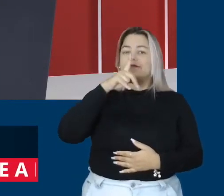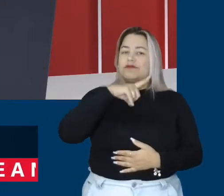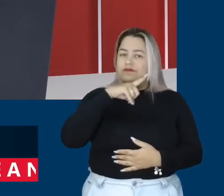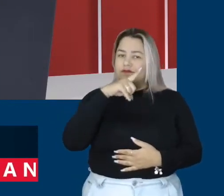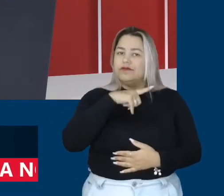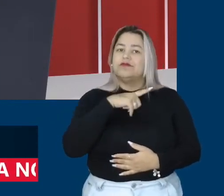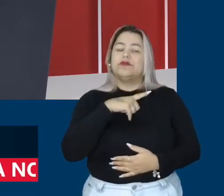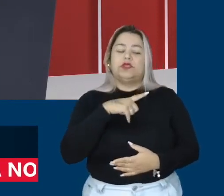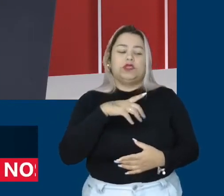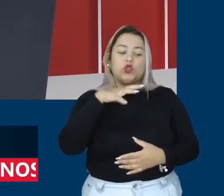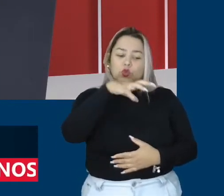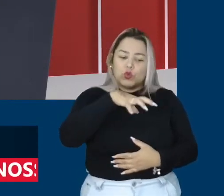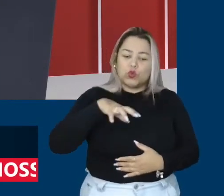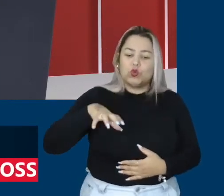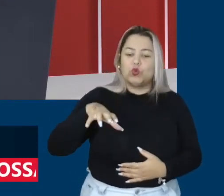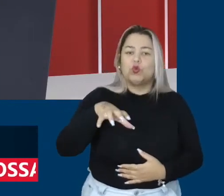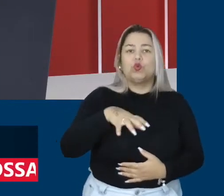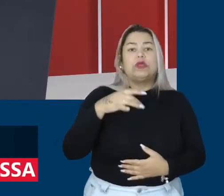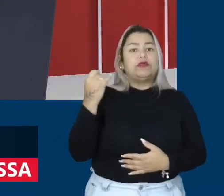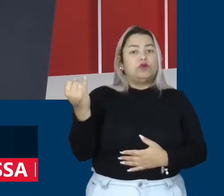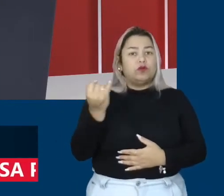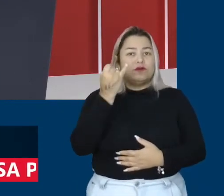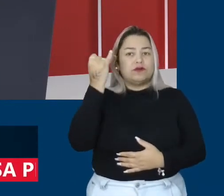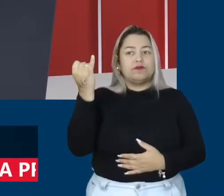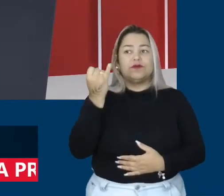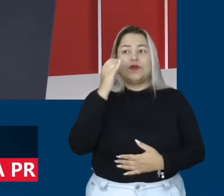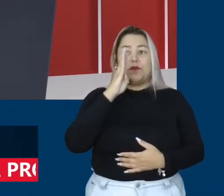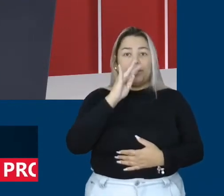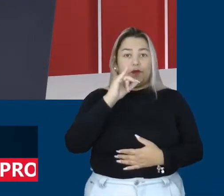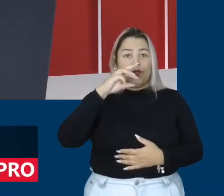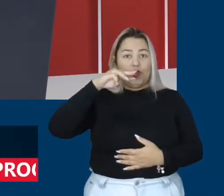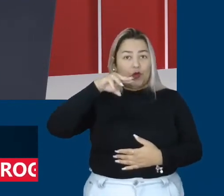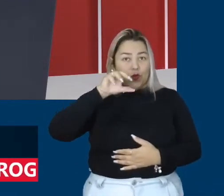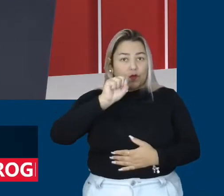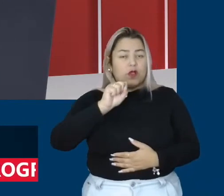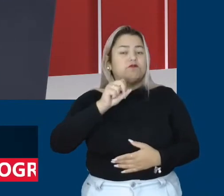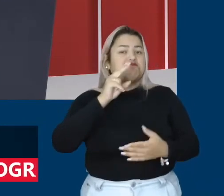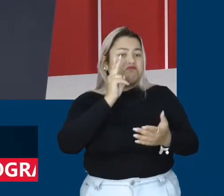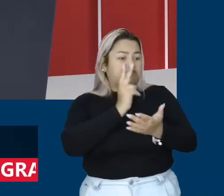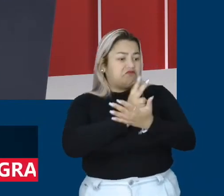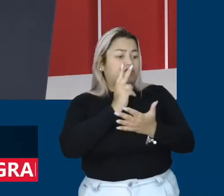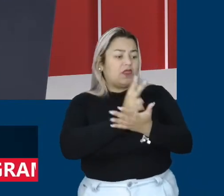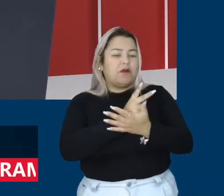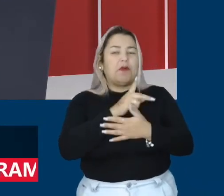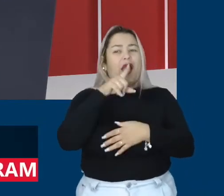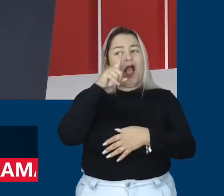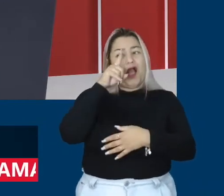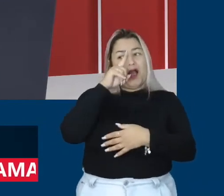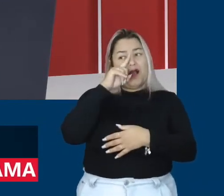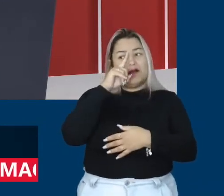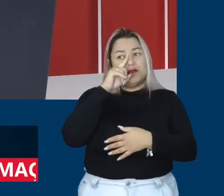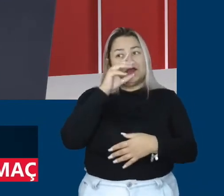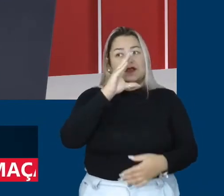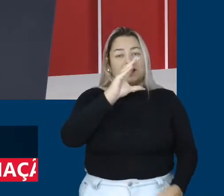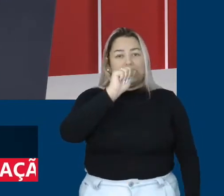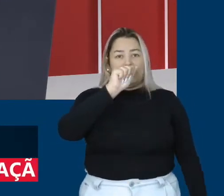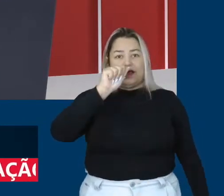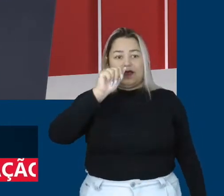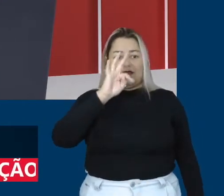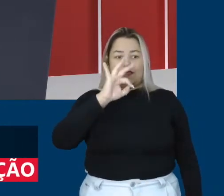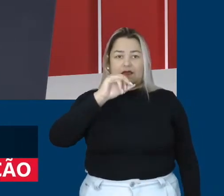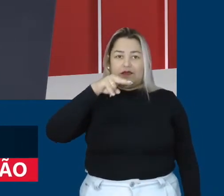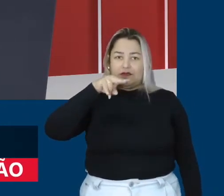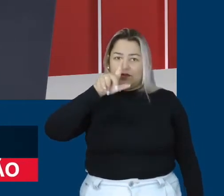nosso território outros importantes biomas que seguem igualmente ou mais ameaçados, né? Como a Caatinga e o